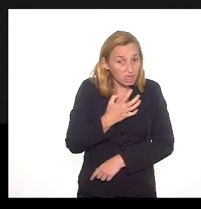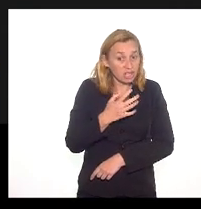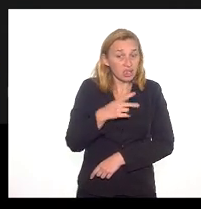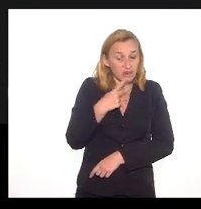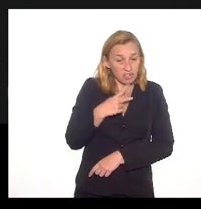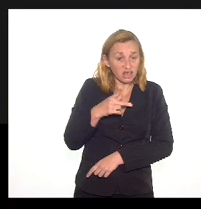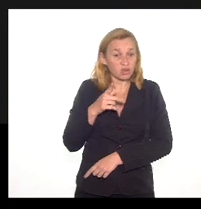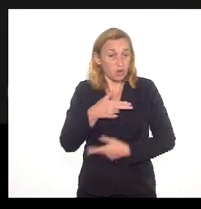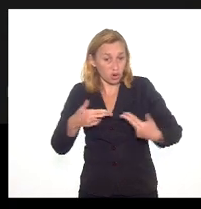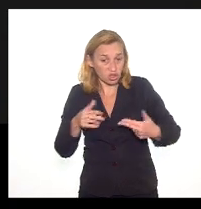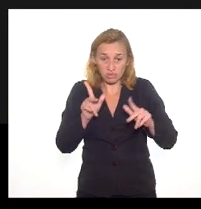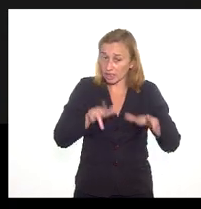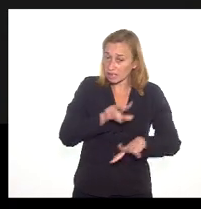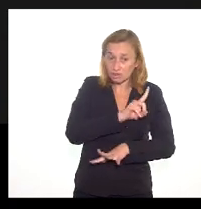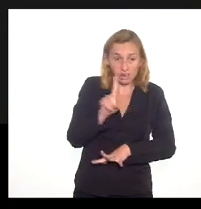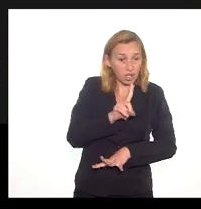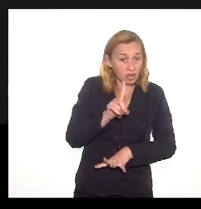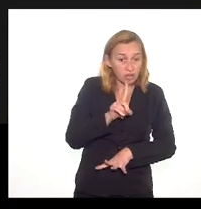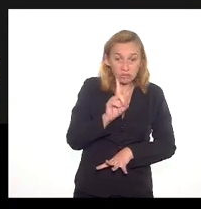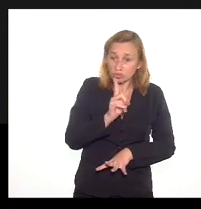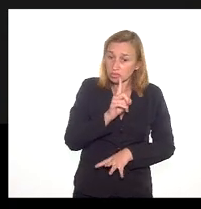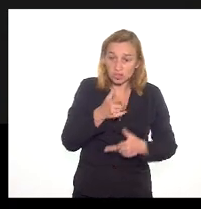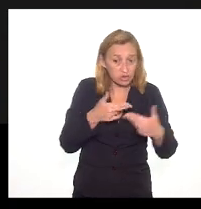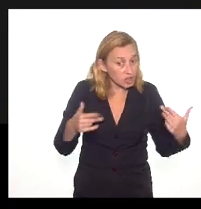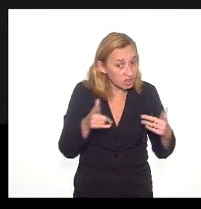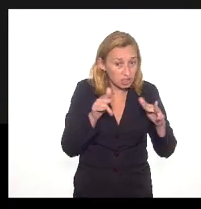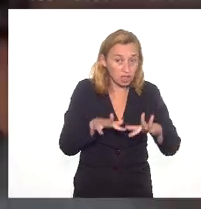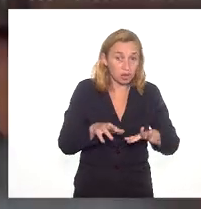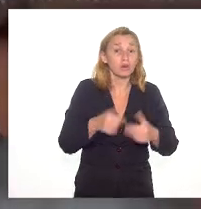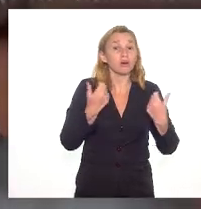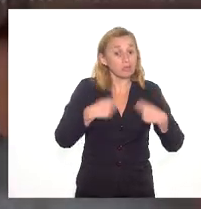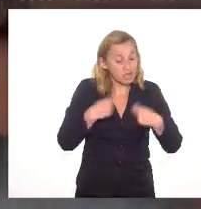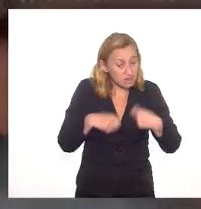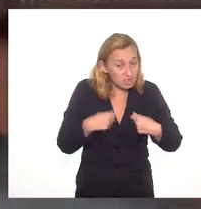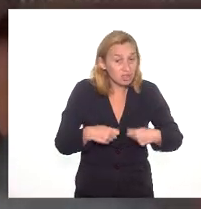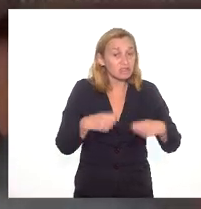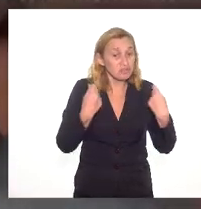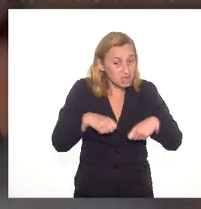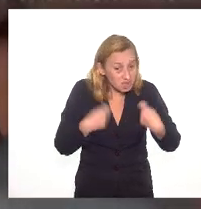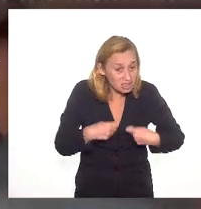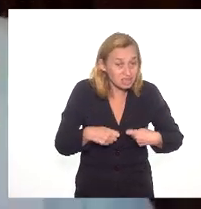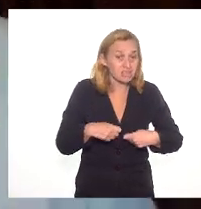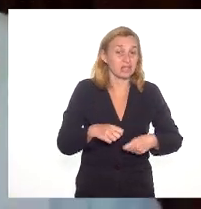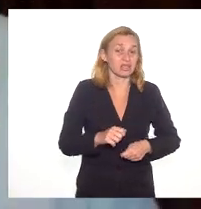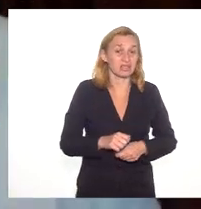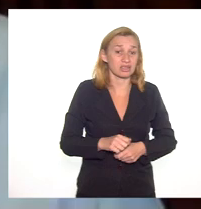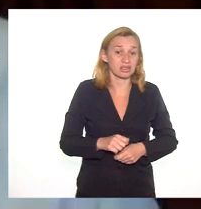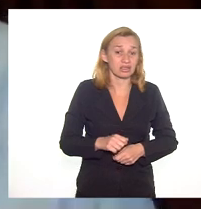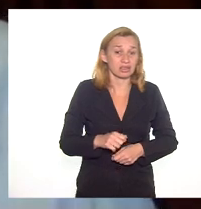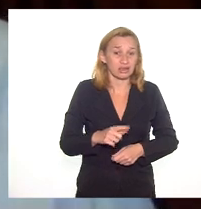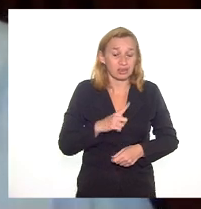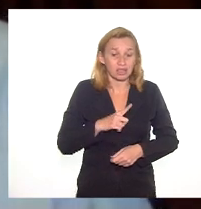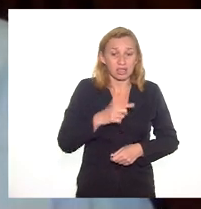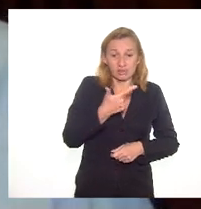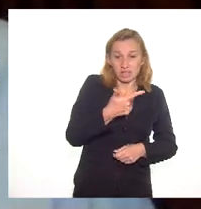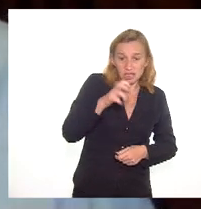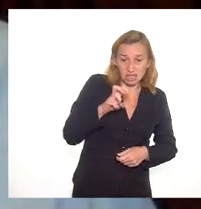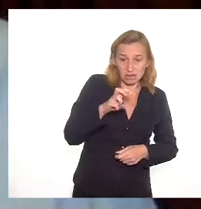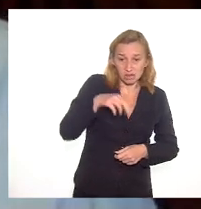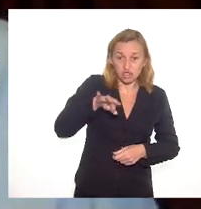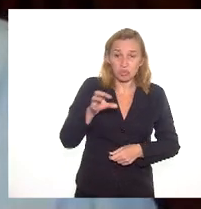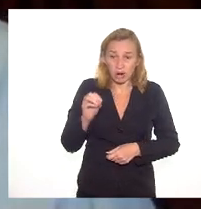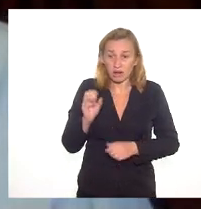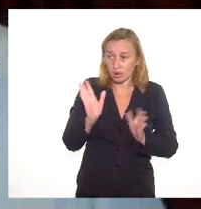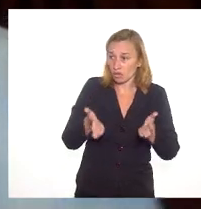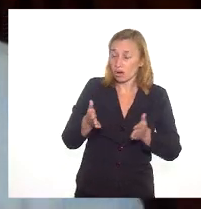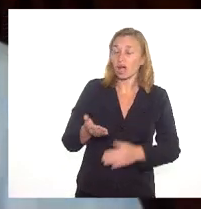coisas diferentes, mas não é diferente não, Márcio. Precisa, a gente precisa garantir... 25 de maio agora, o Mônica. Ai,